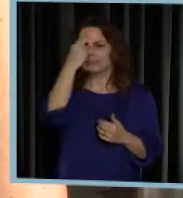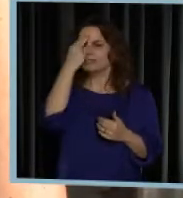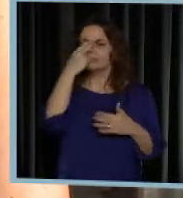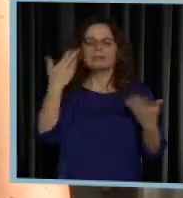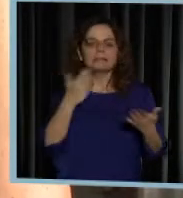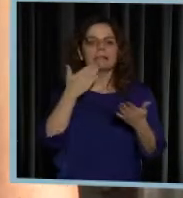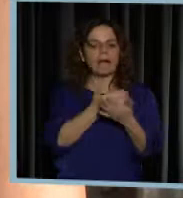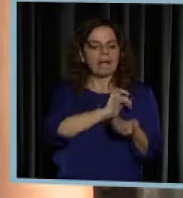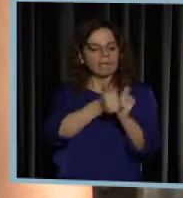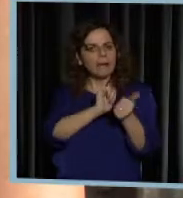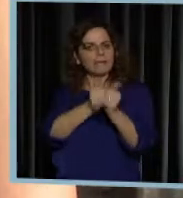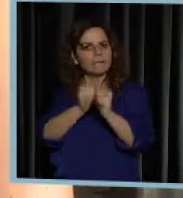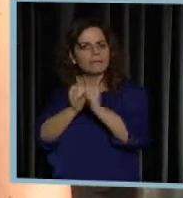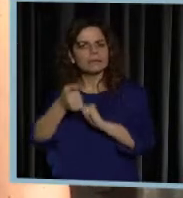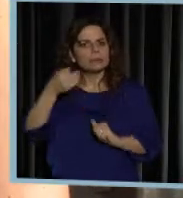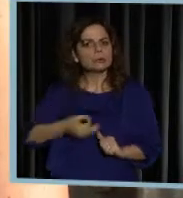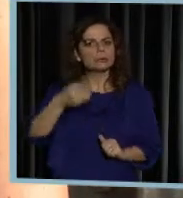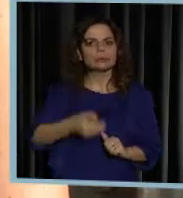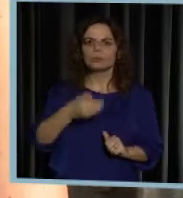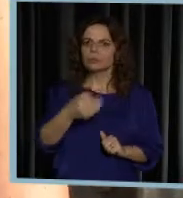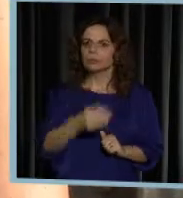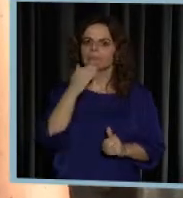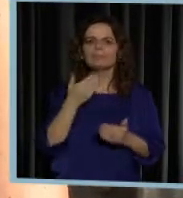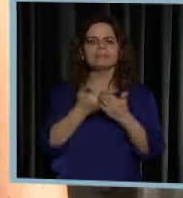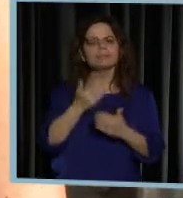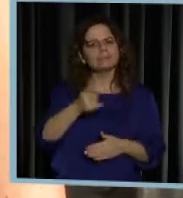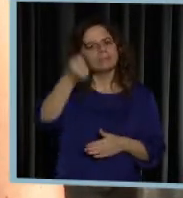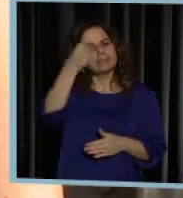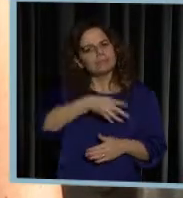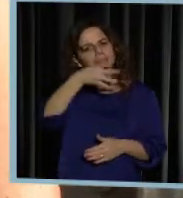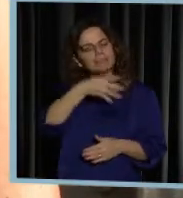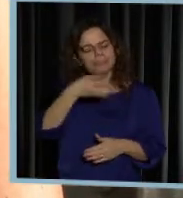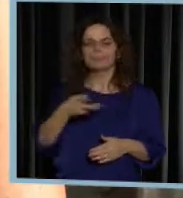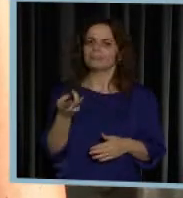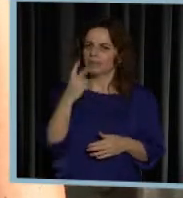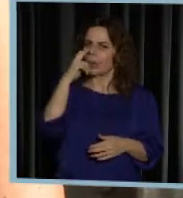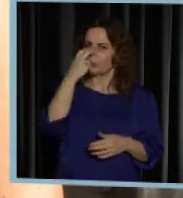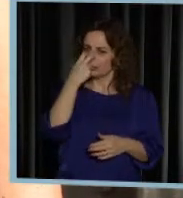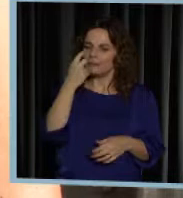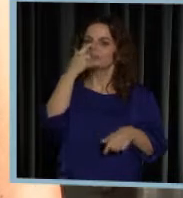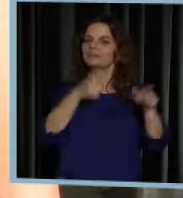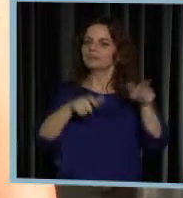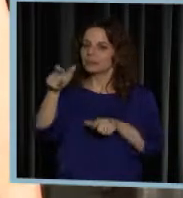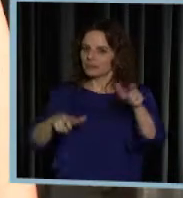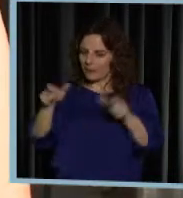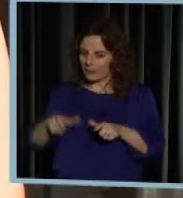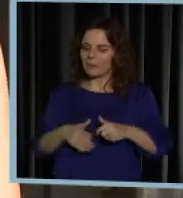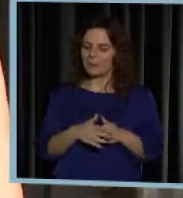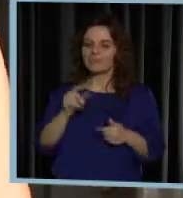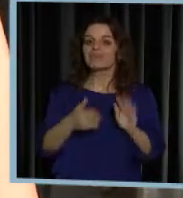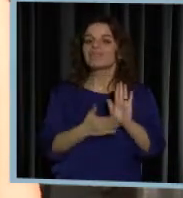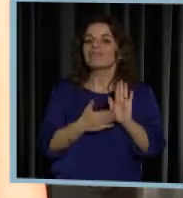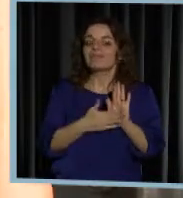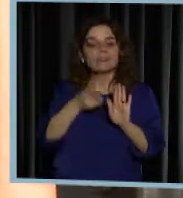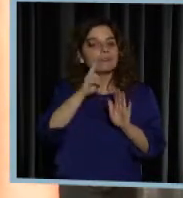história de transformação constante, que nos dá uma narrativa bastante curiosa para o nosso público e que mostra que